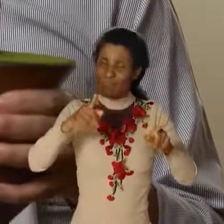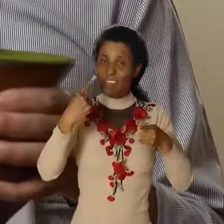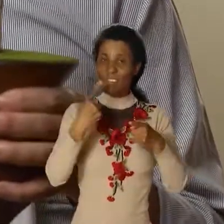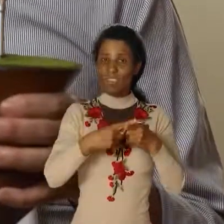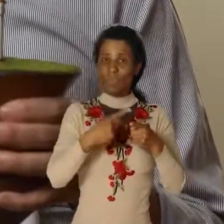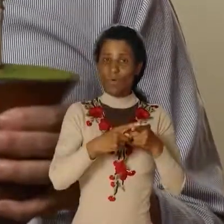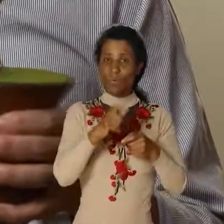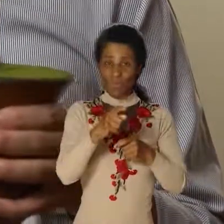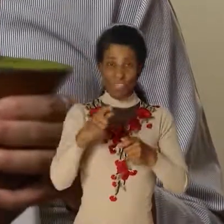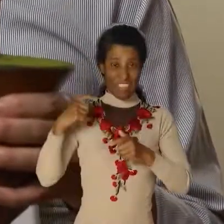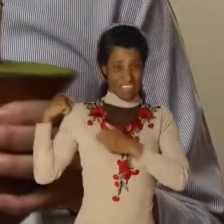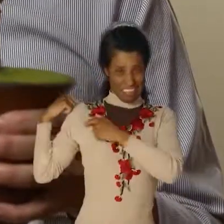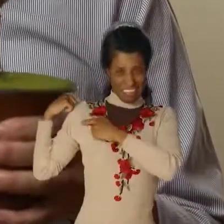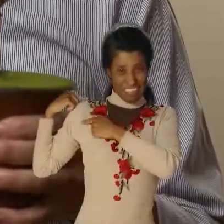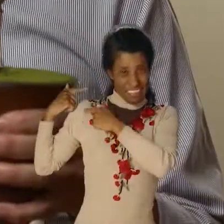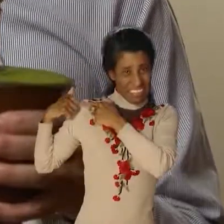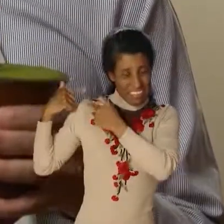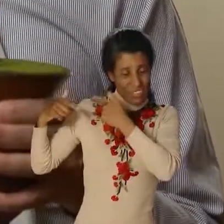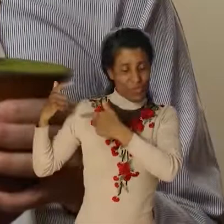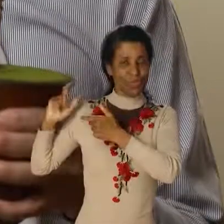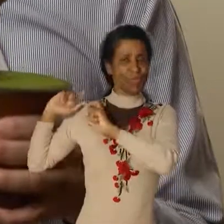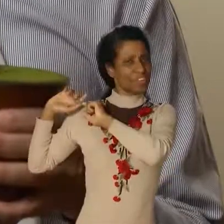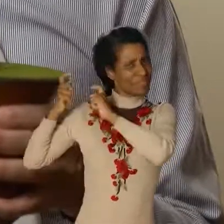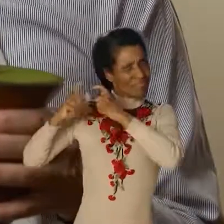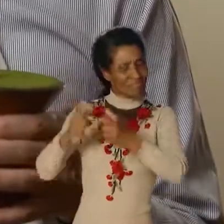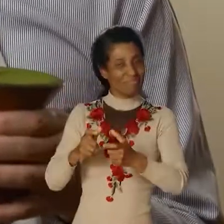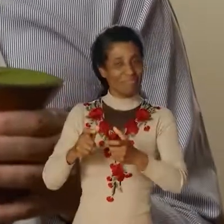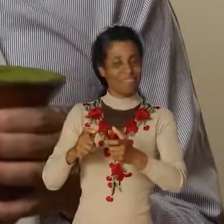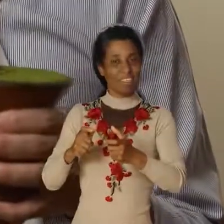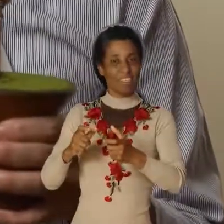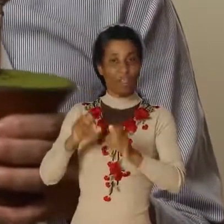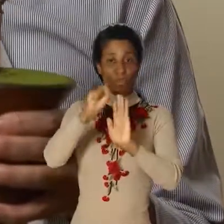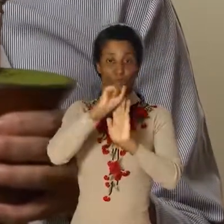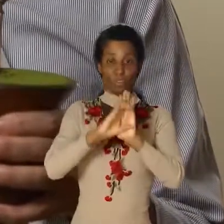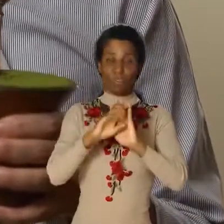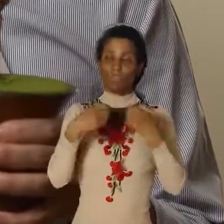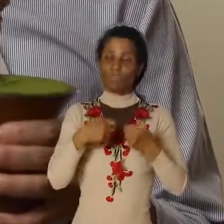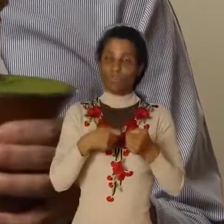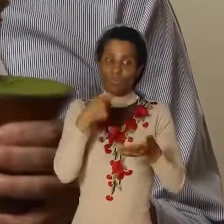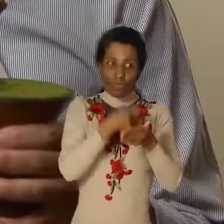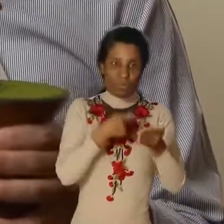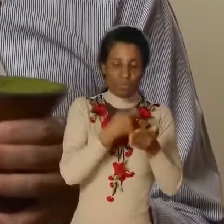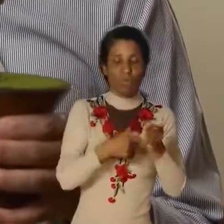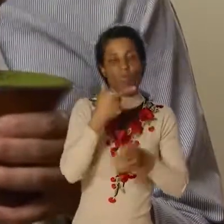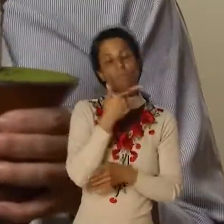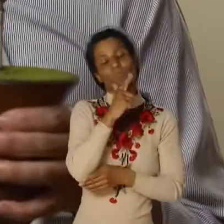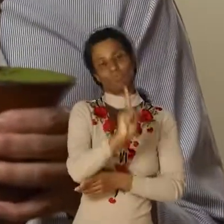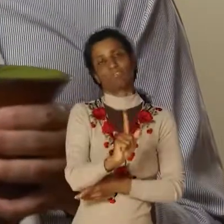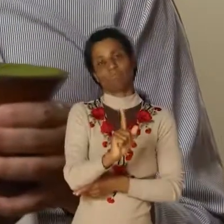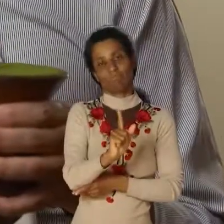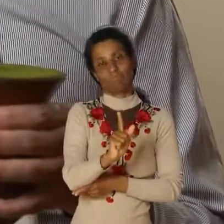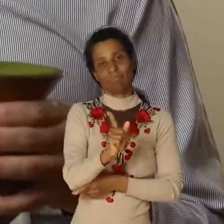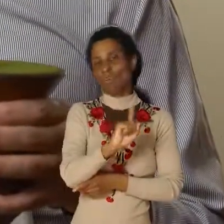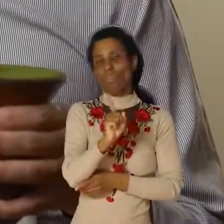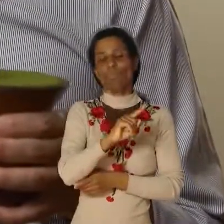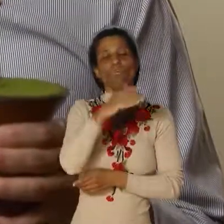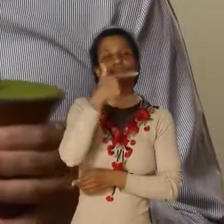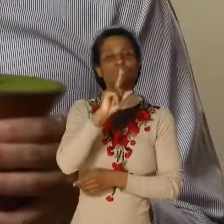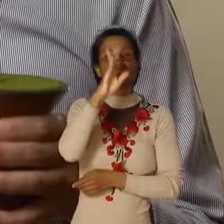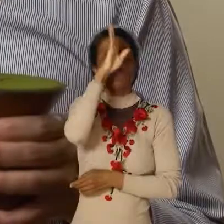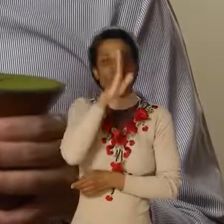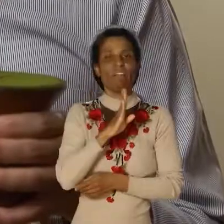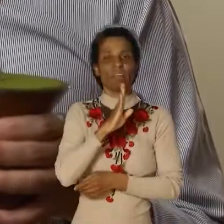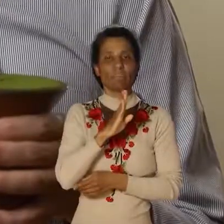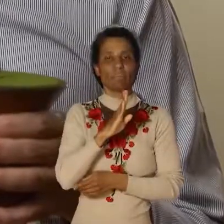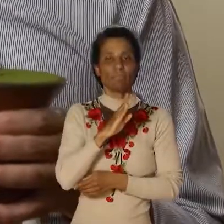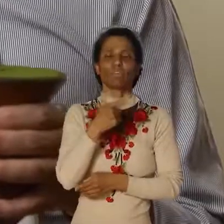porque essas raízes, essas origens, ele, ao longo dos séculos, ele teve que lutar para conquistar. Nunca foi dada